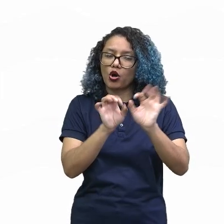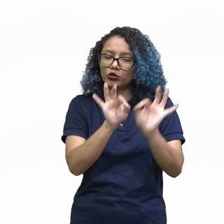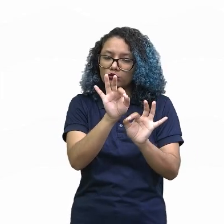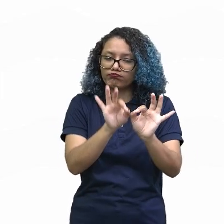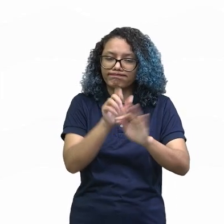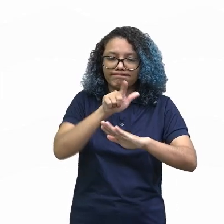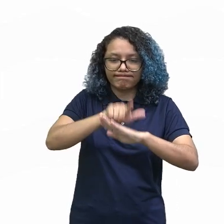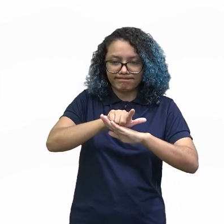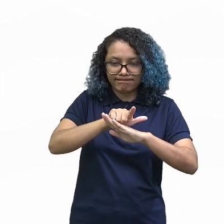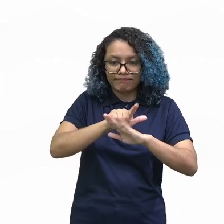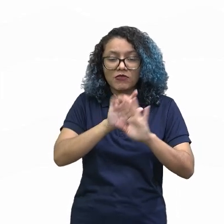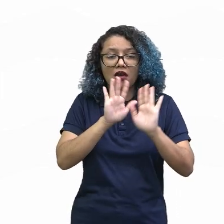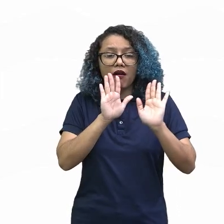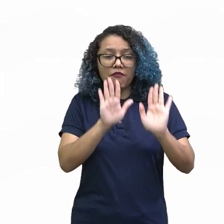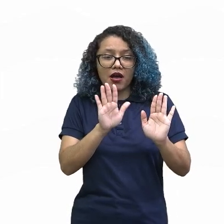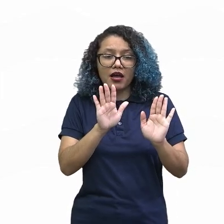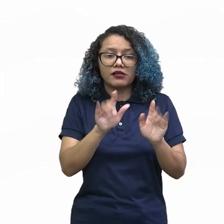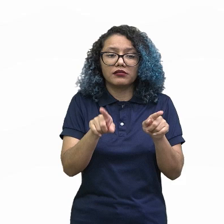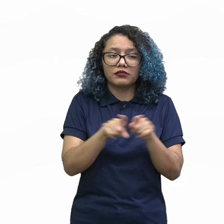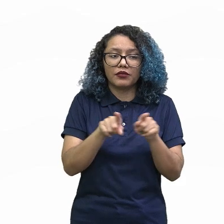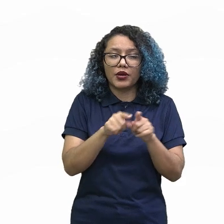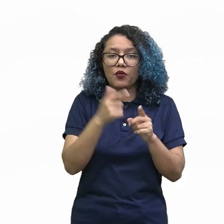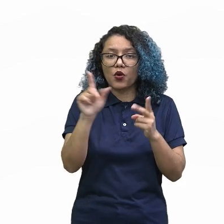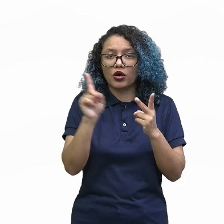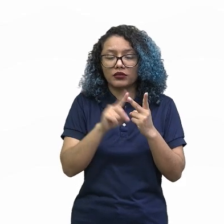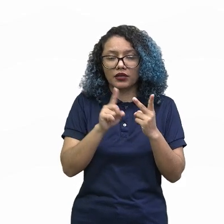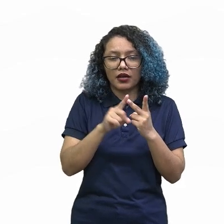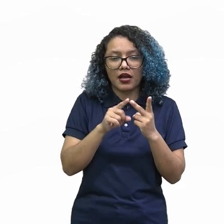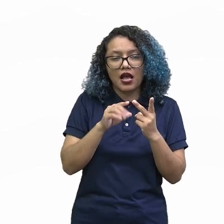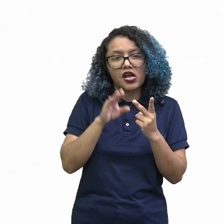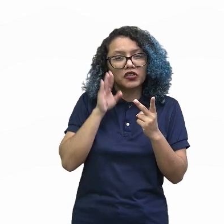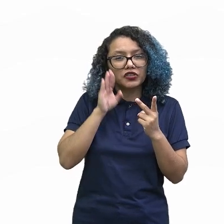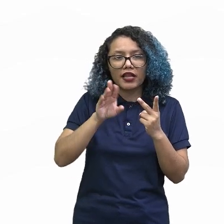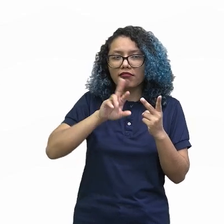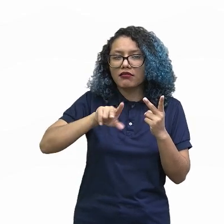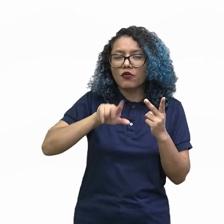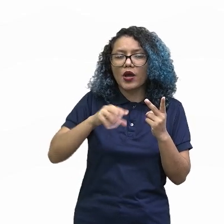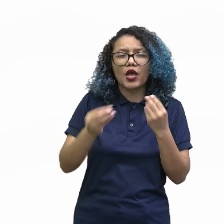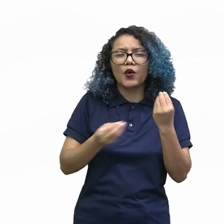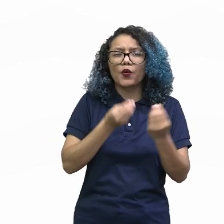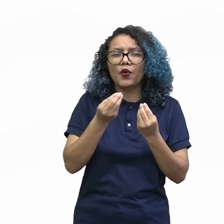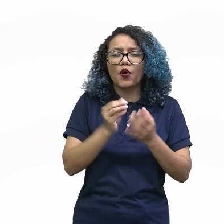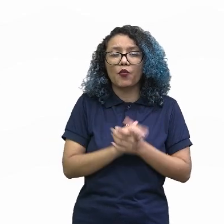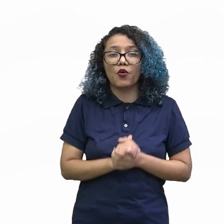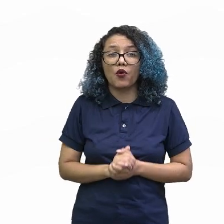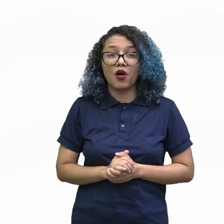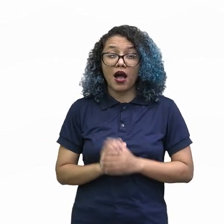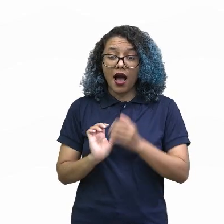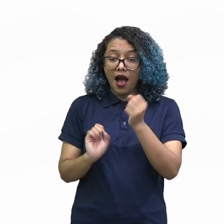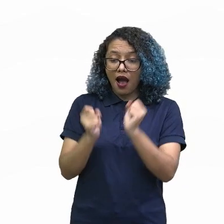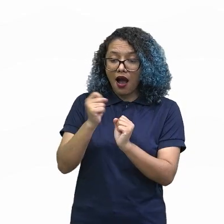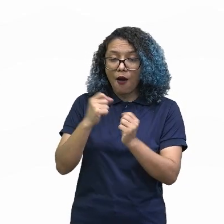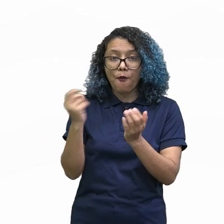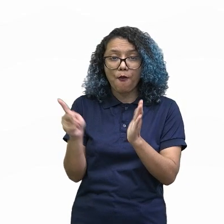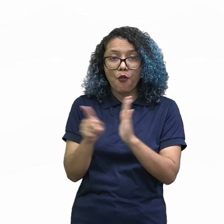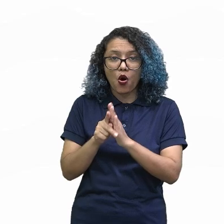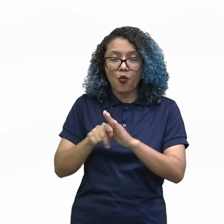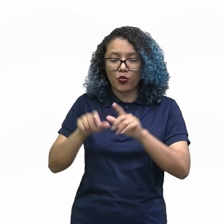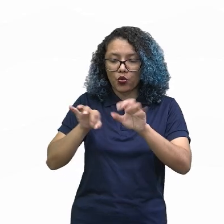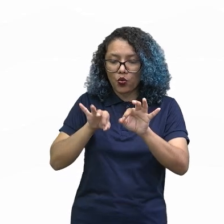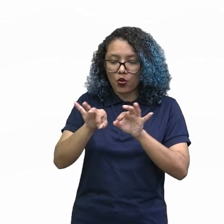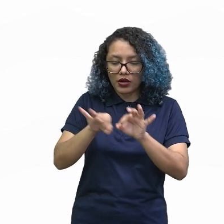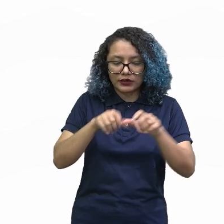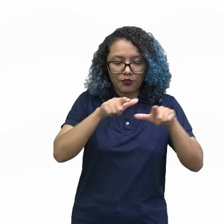exemplo. Mas tem também a opção de forma indireta, que é por meio de usinas construídas em áreas em